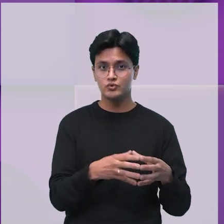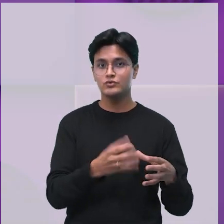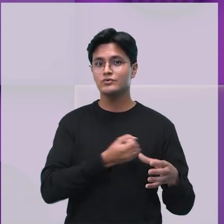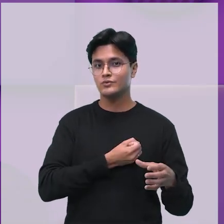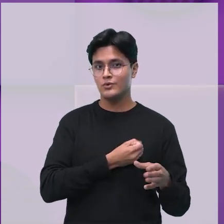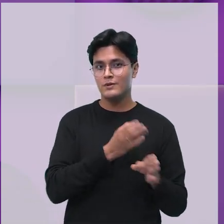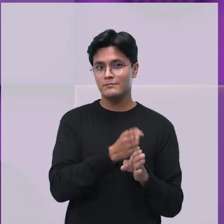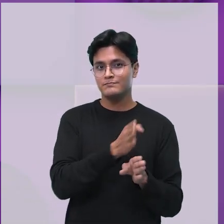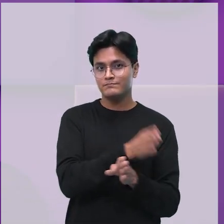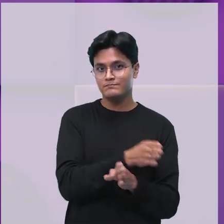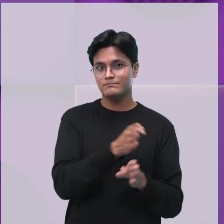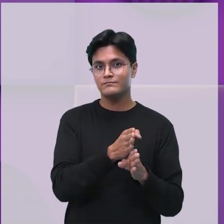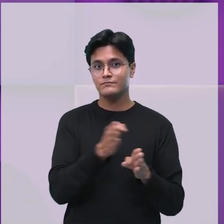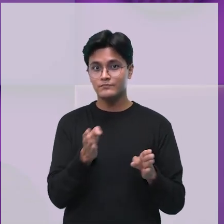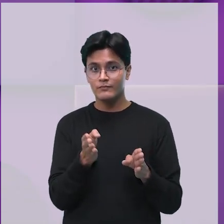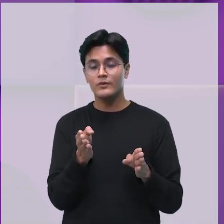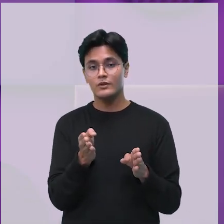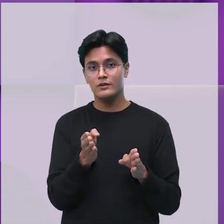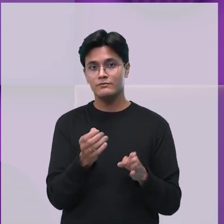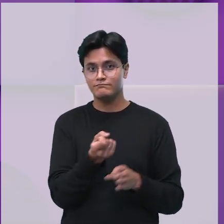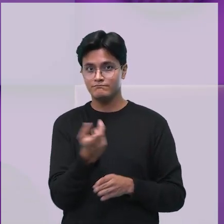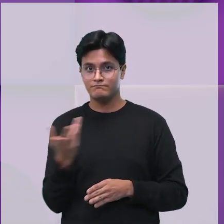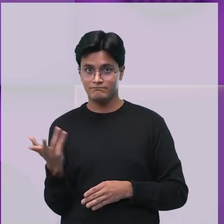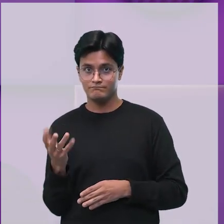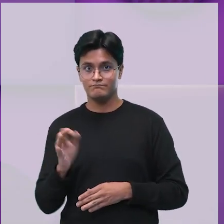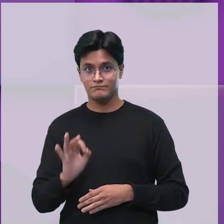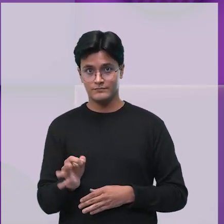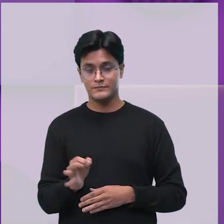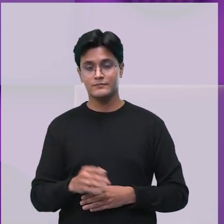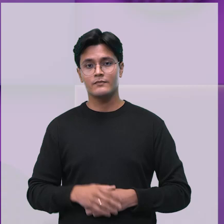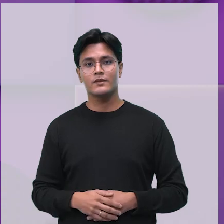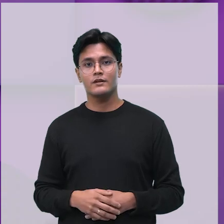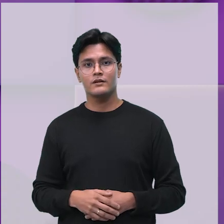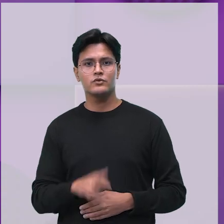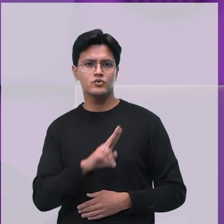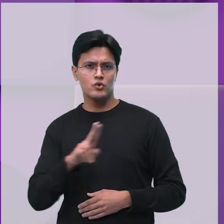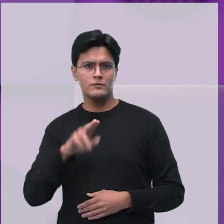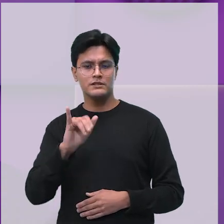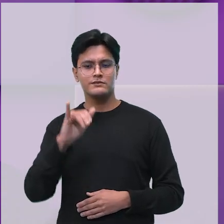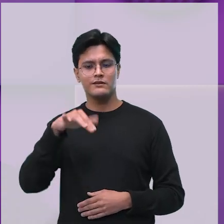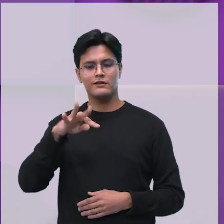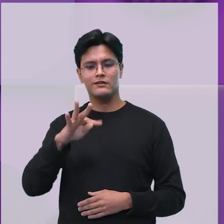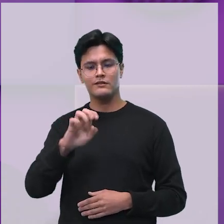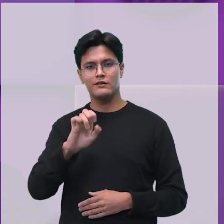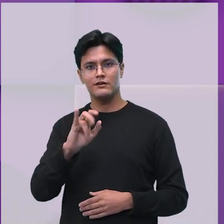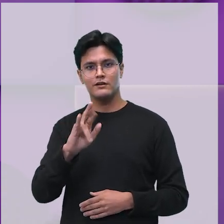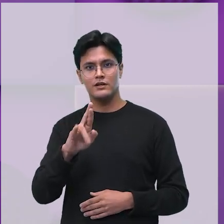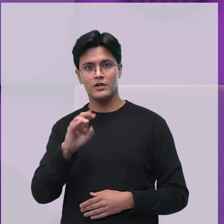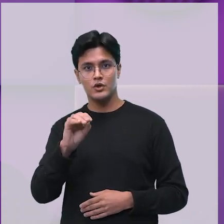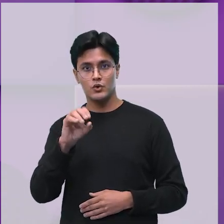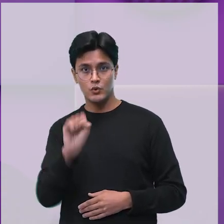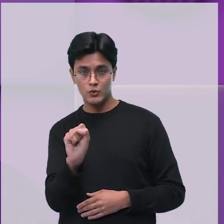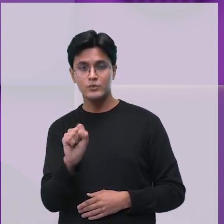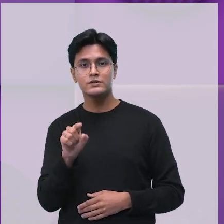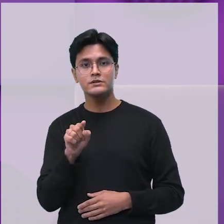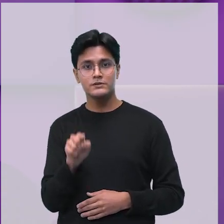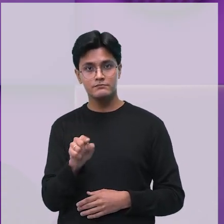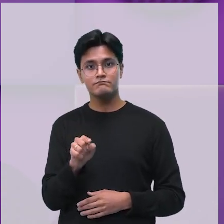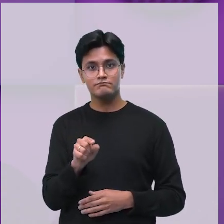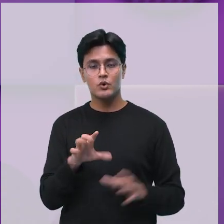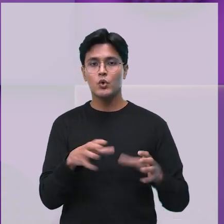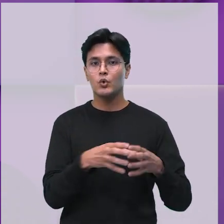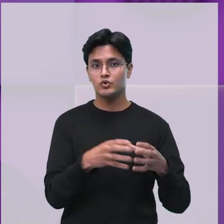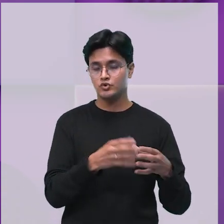o conjunto dos números inteiros tá Apesar do nome inteiro tá eh Na verdade o